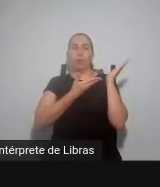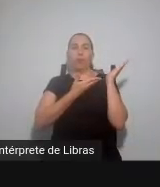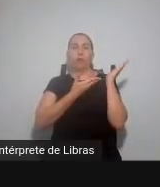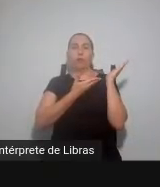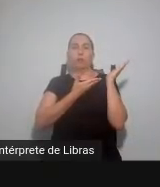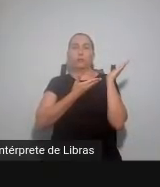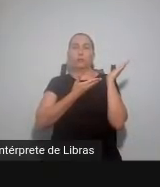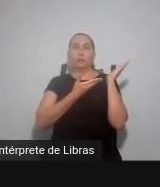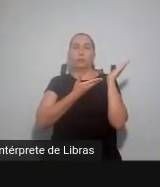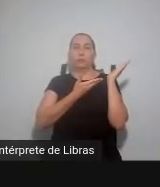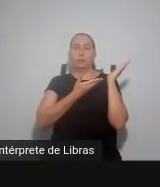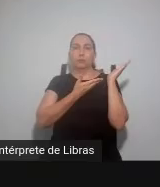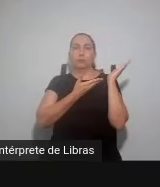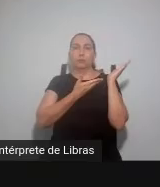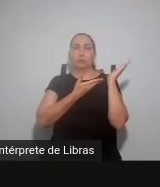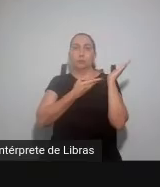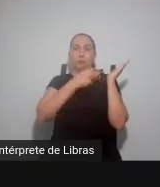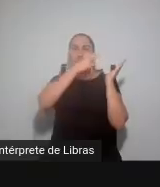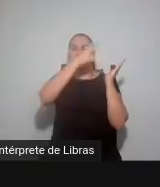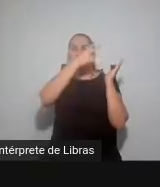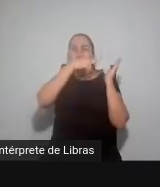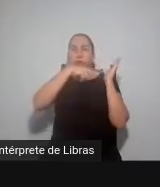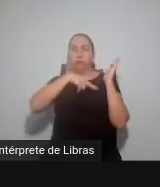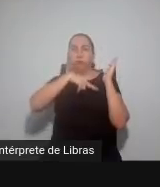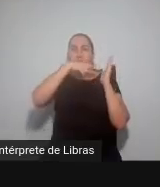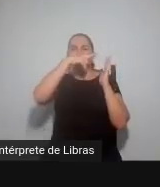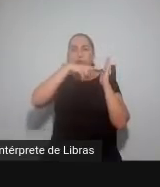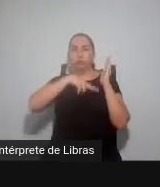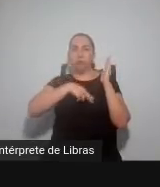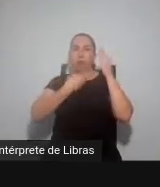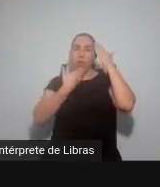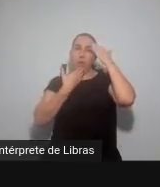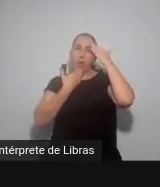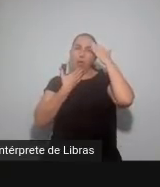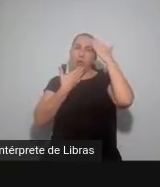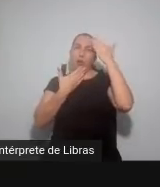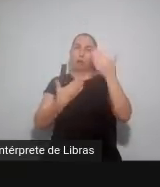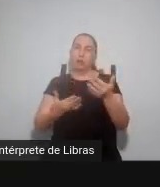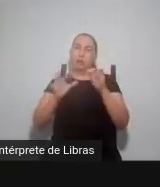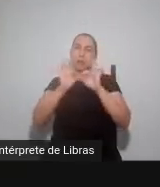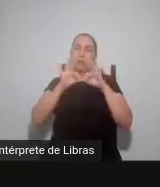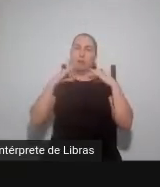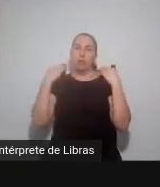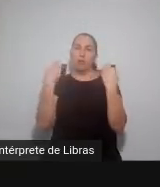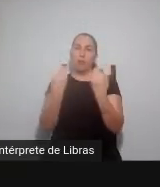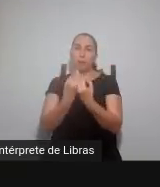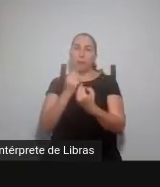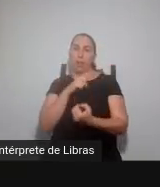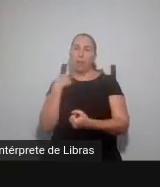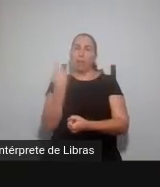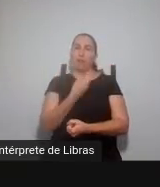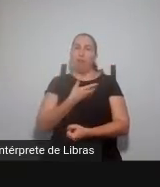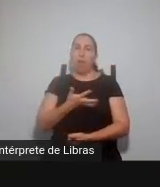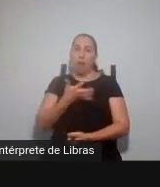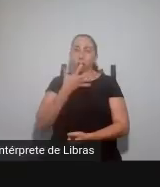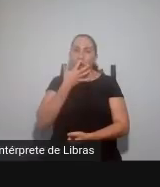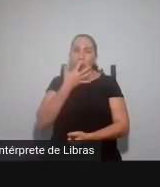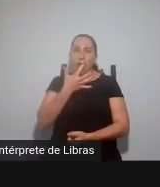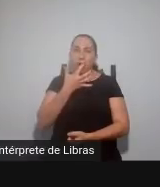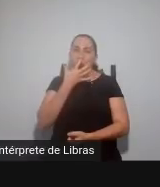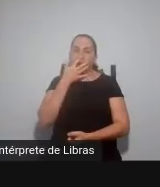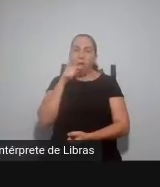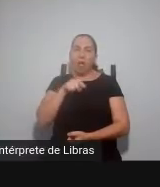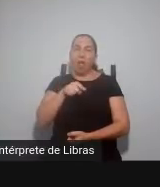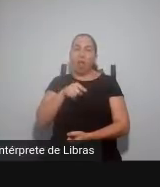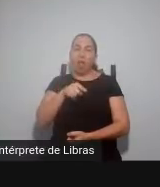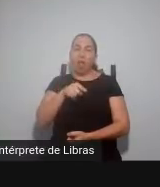um agradecimento de uma família que nos encantou. Tuxa, estou encantada com as etapas